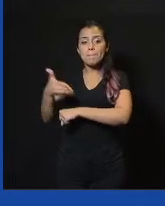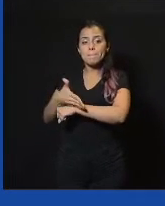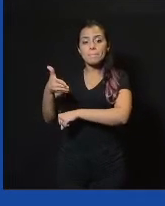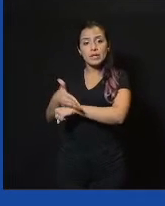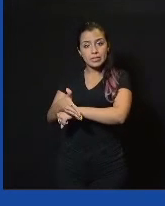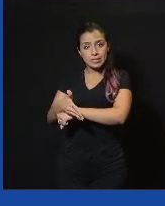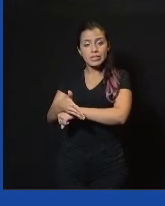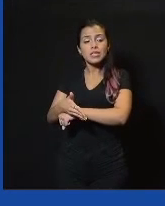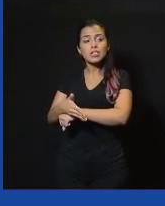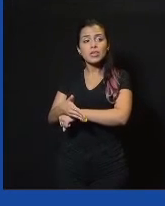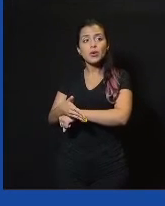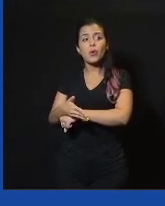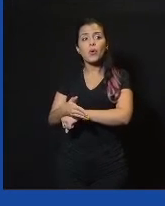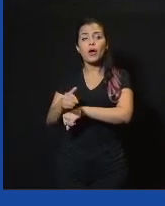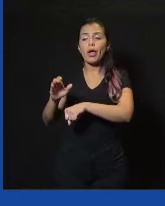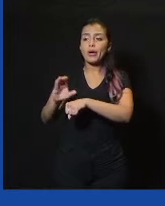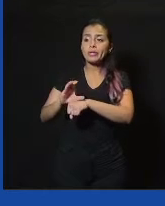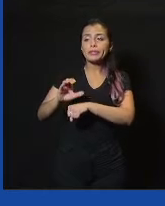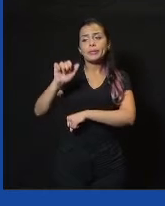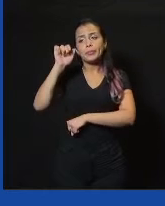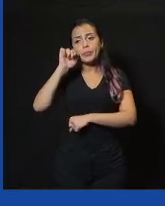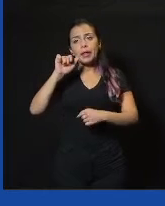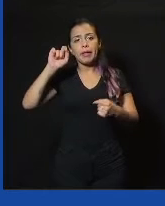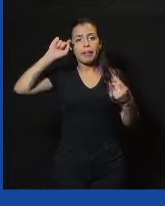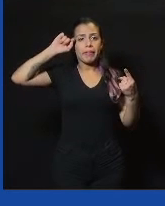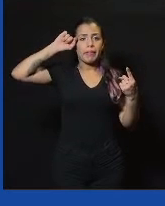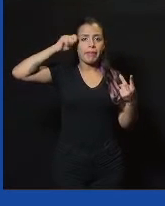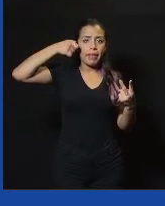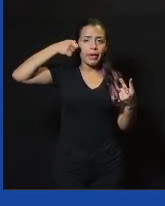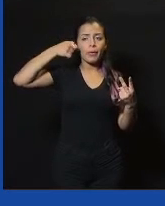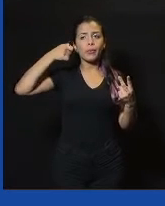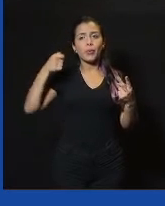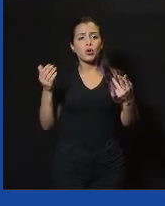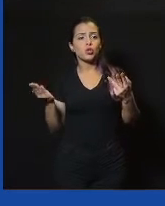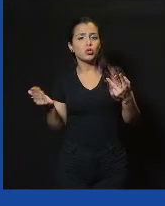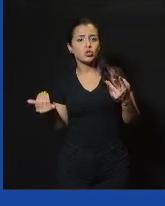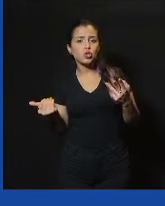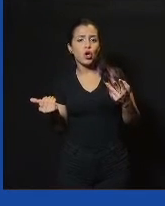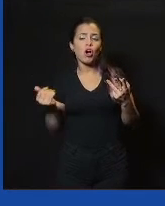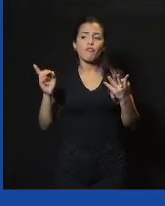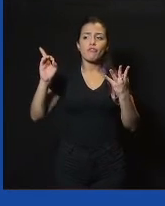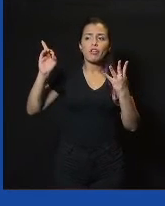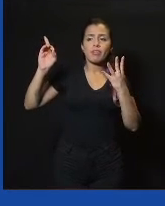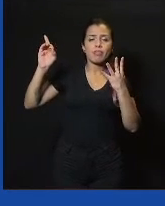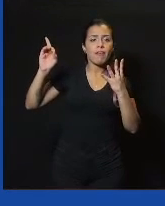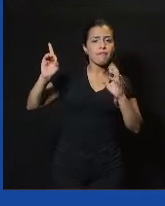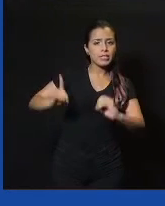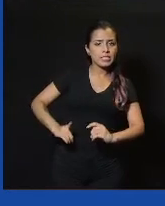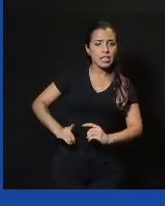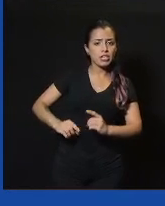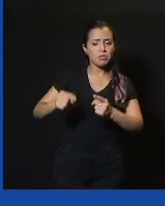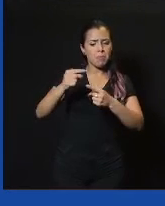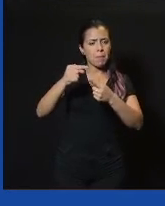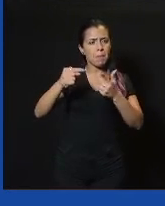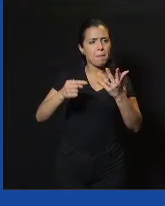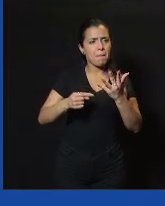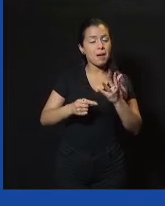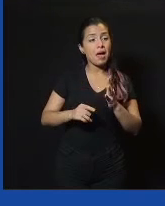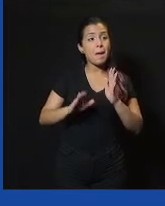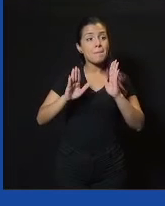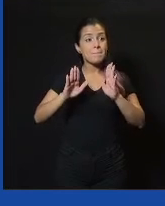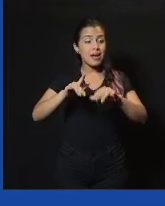aqueles conselhos do negro, da mulher, do jovem, do portador de necessidades especiais, papapá. Só que você vai olhar, o discurso